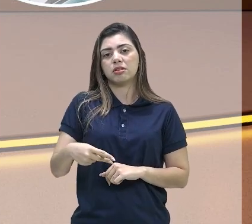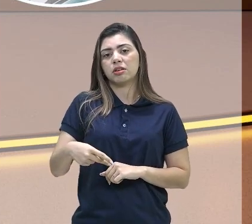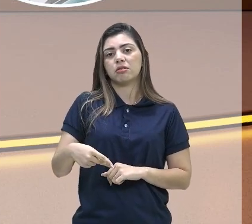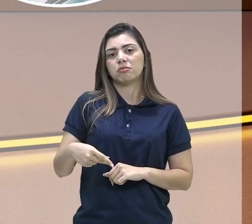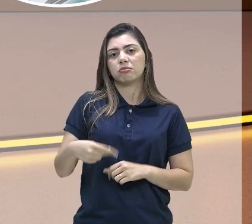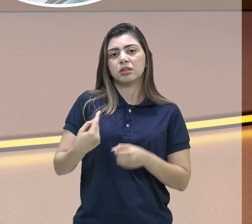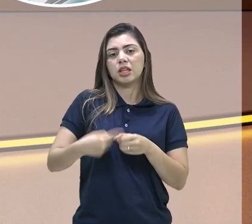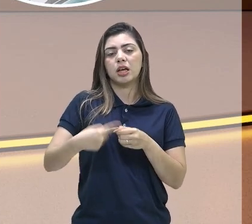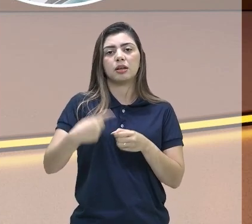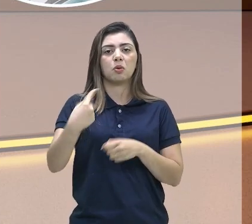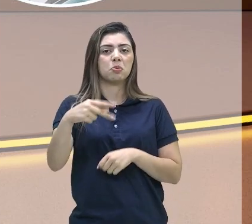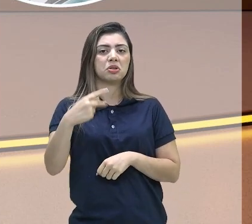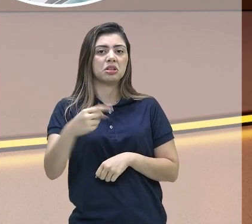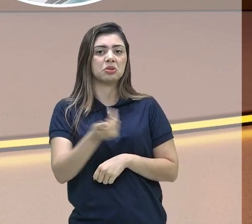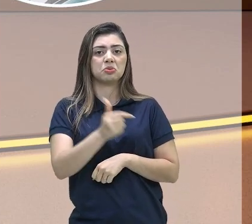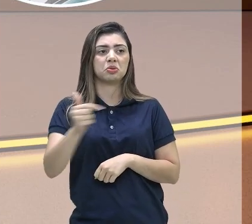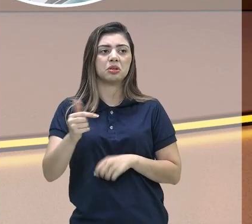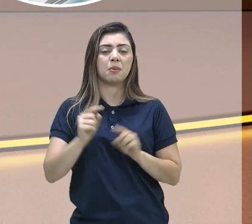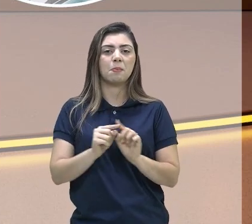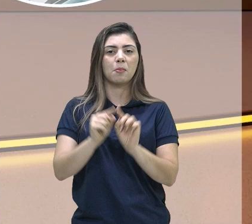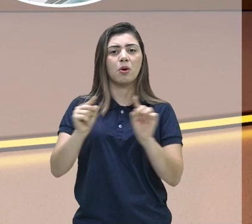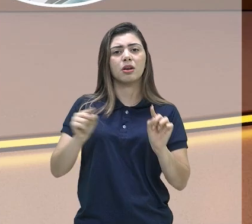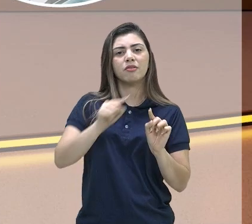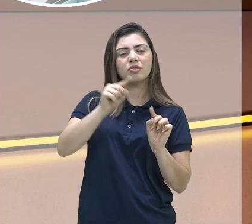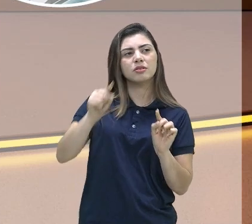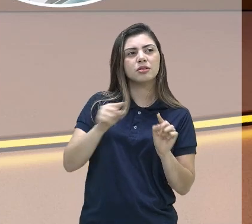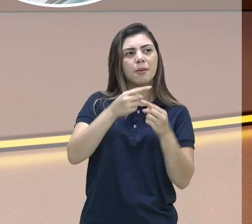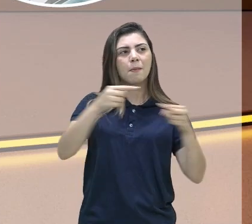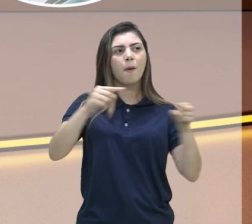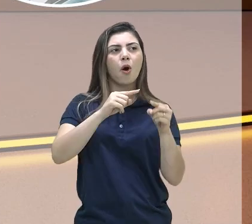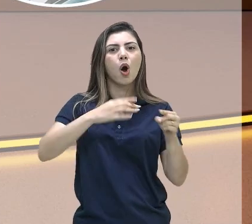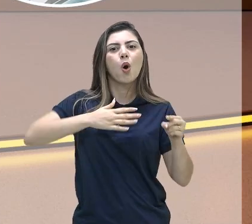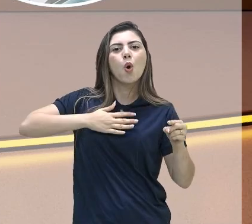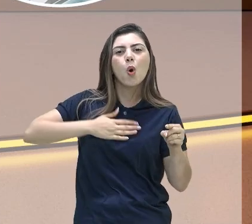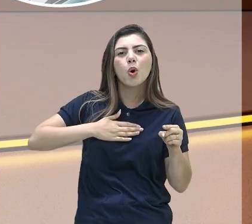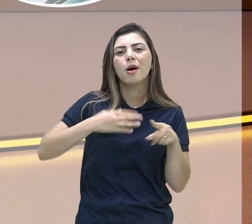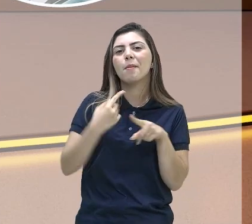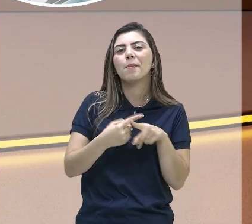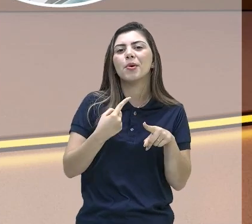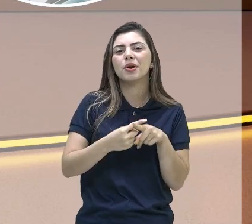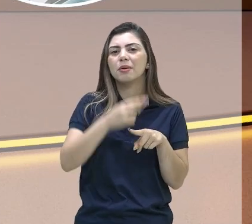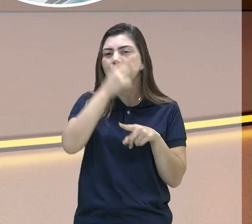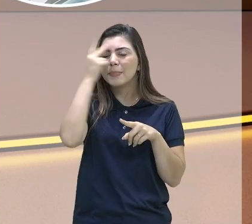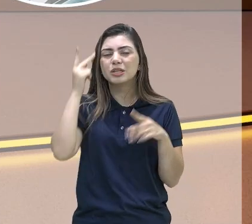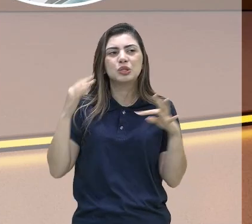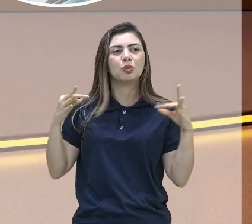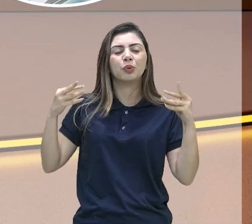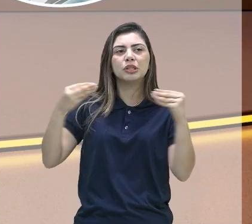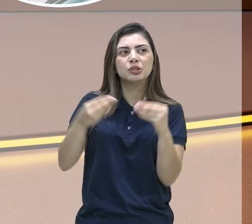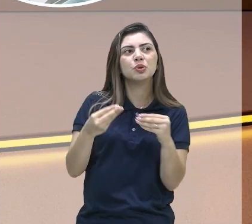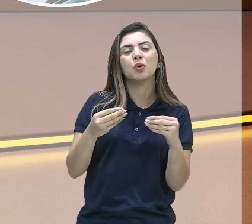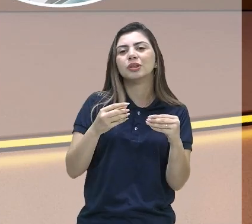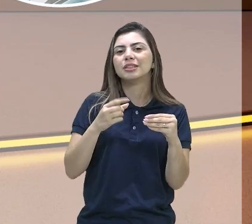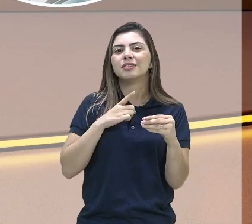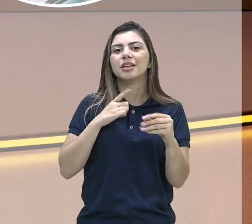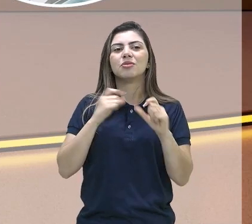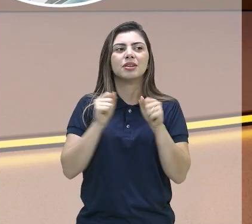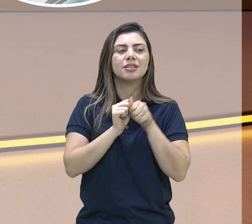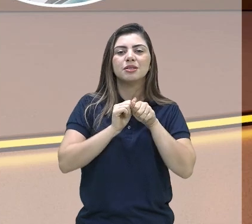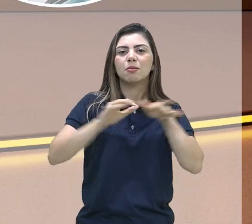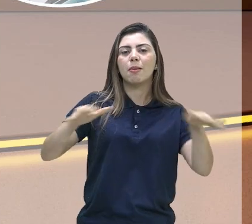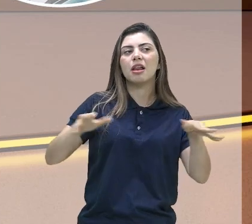é da sua comunidade, mas você gosta. Por quê? Porque todo mundo está ouvindo. Eu vi aí